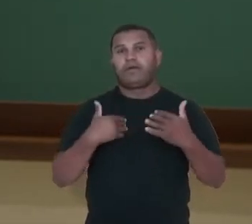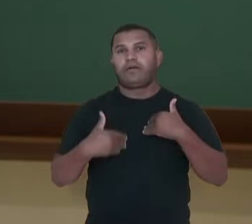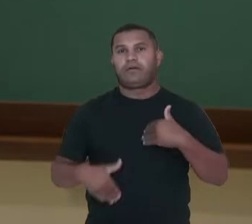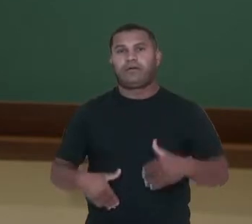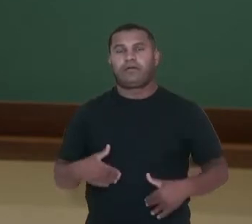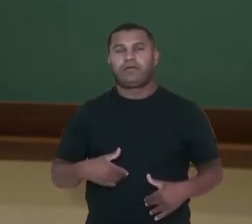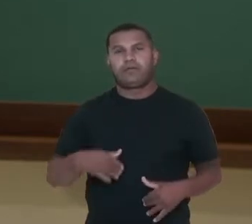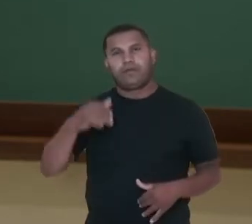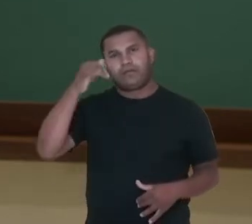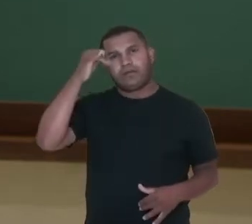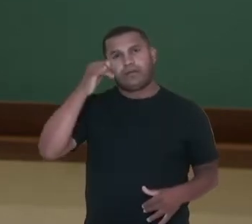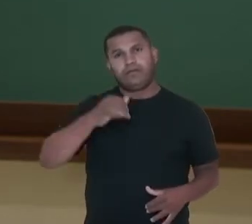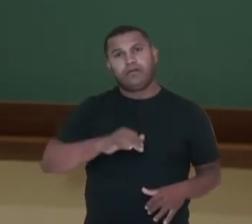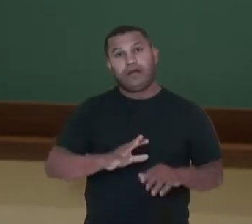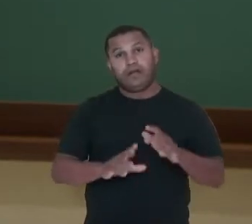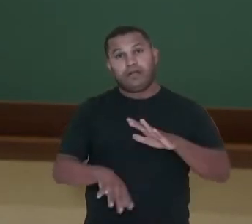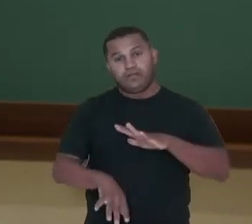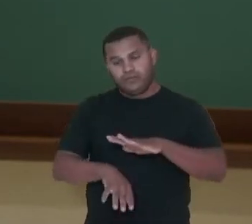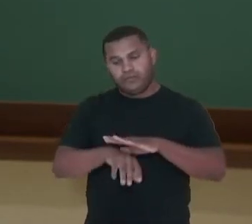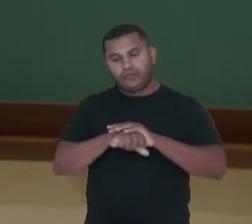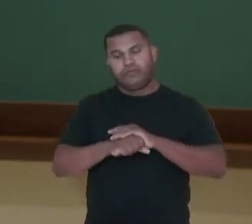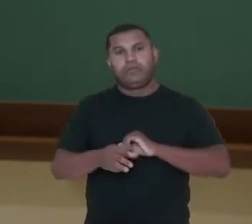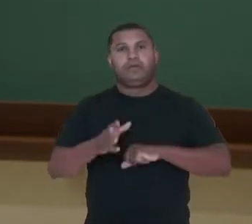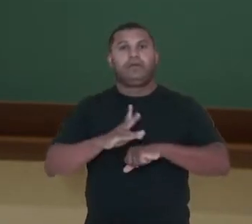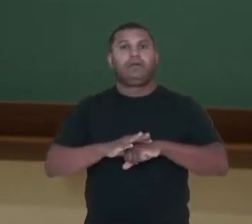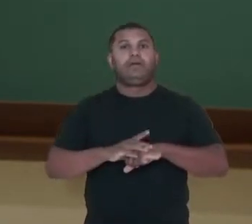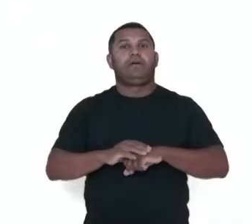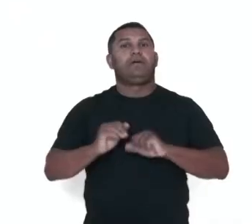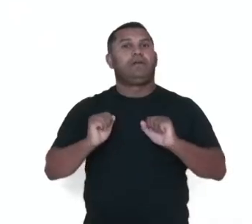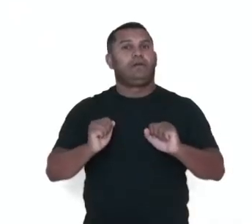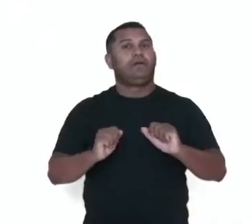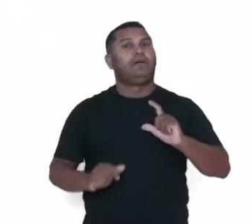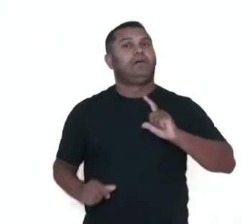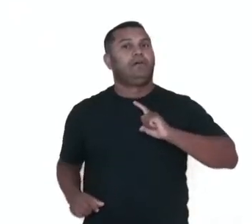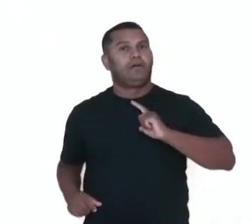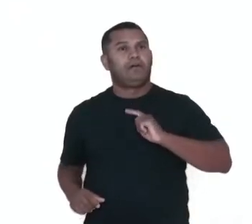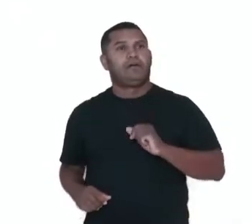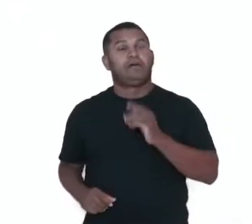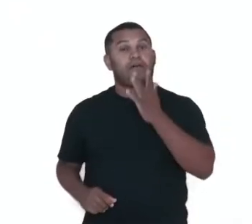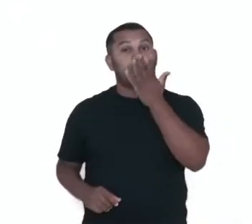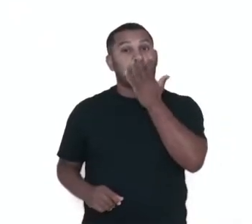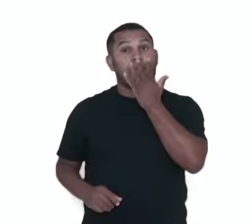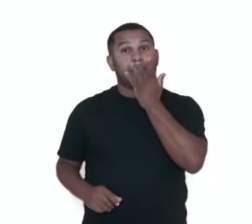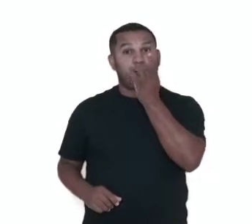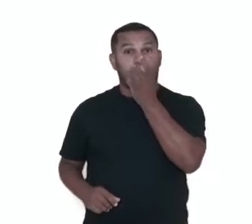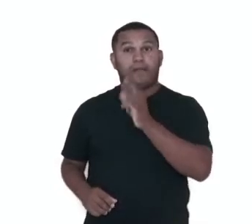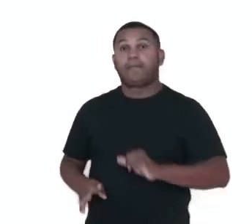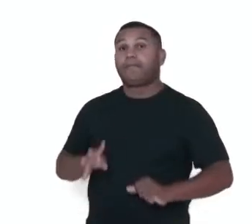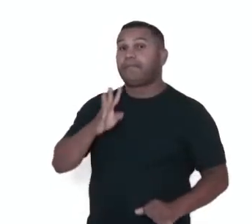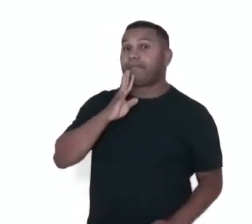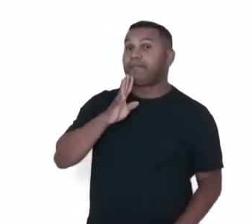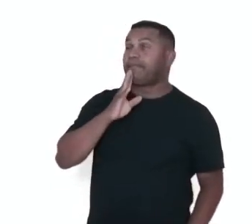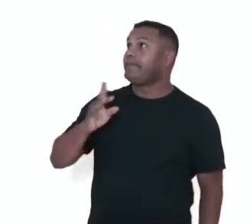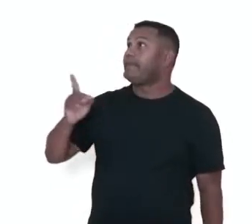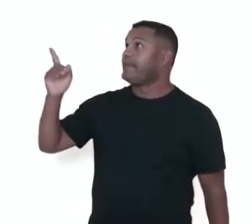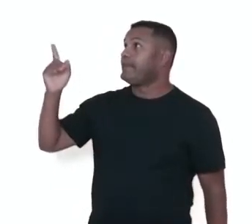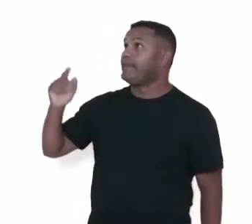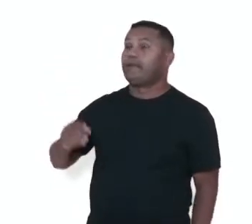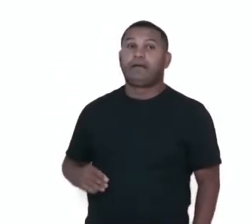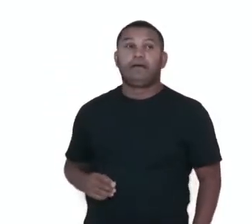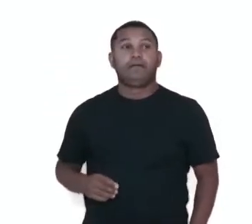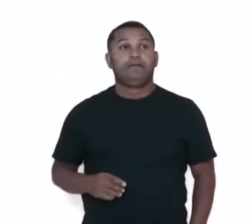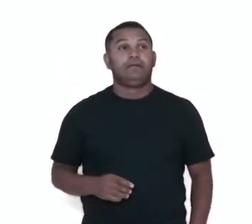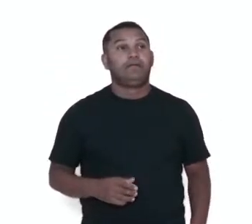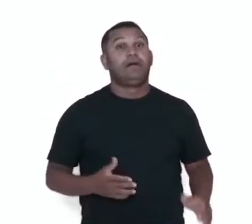doenças. Bem, trago aqui para você alguns plateumintos, né, alguns representantes deste filo aqui, os